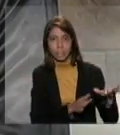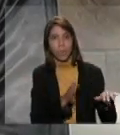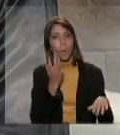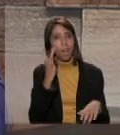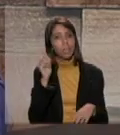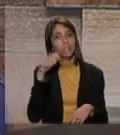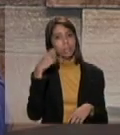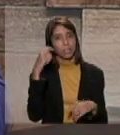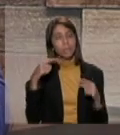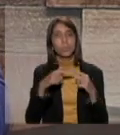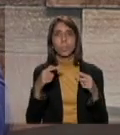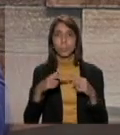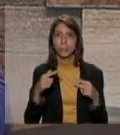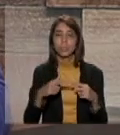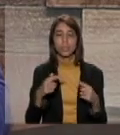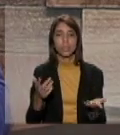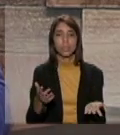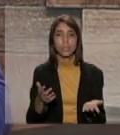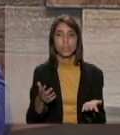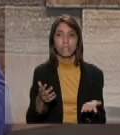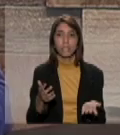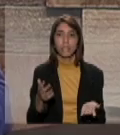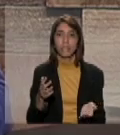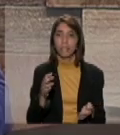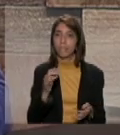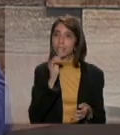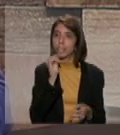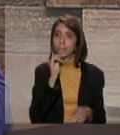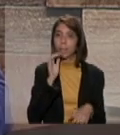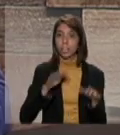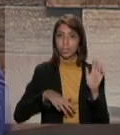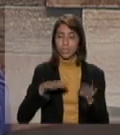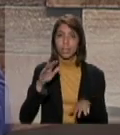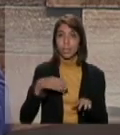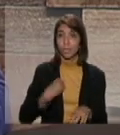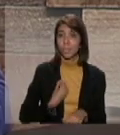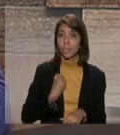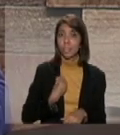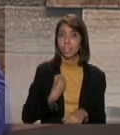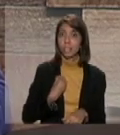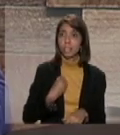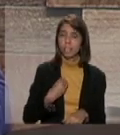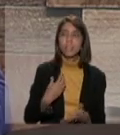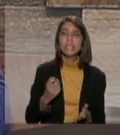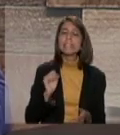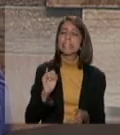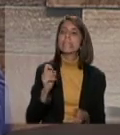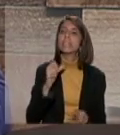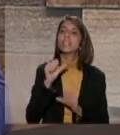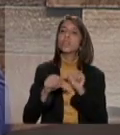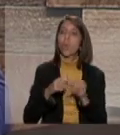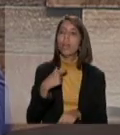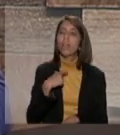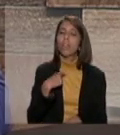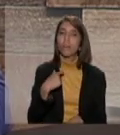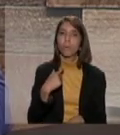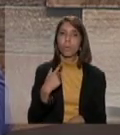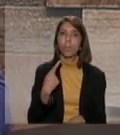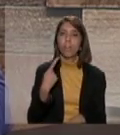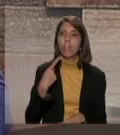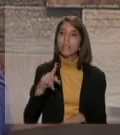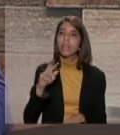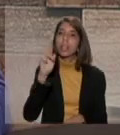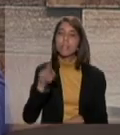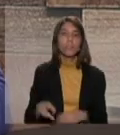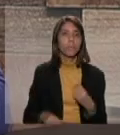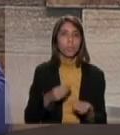acho que o trabalho de ator tem muito a ver com isso, muito a ver com isso. Muitas vezes eu estava vivendo personagem que eu falava, e se isso fosse um personagem, né?